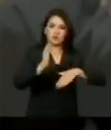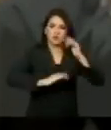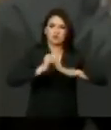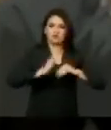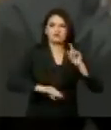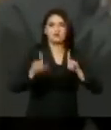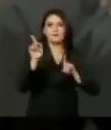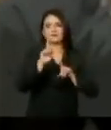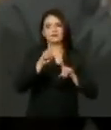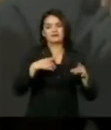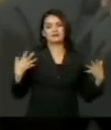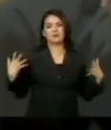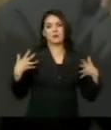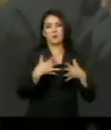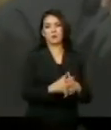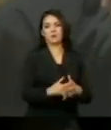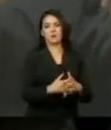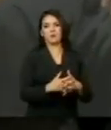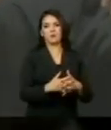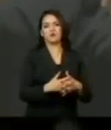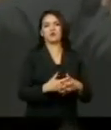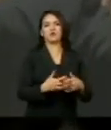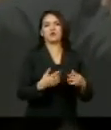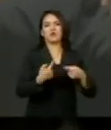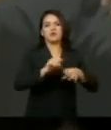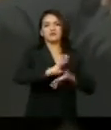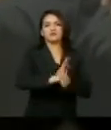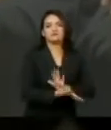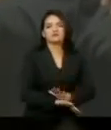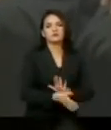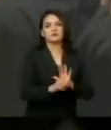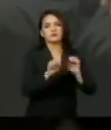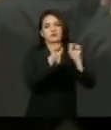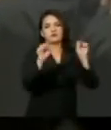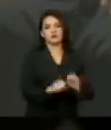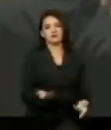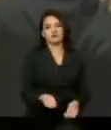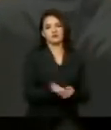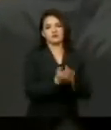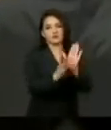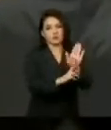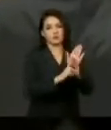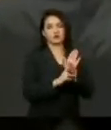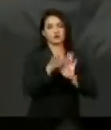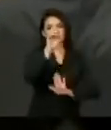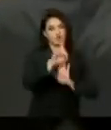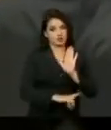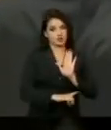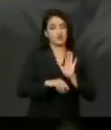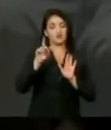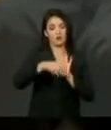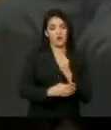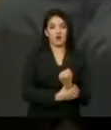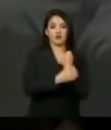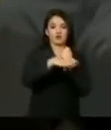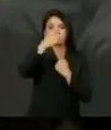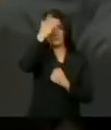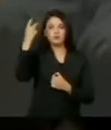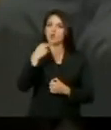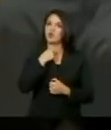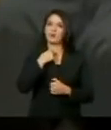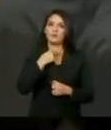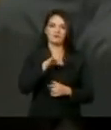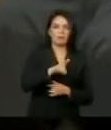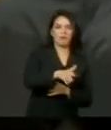sistema recursal em nome dessa pretensão o direito à duração razoável do processo é uma garantia do indivíduo que não pode ser manipulada